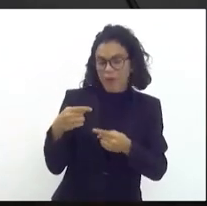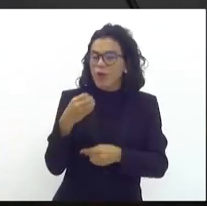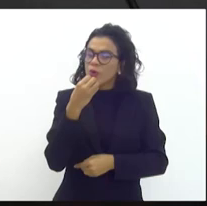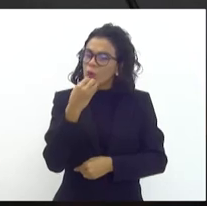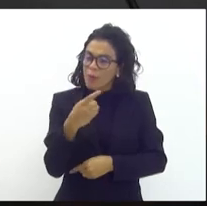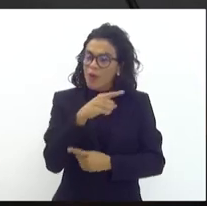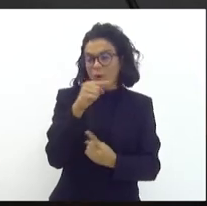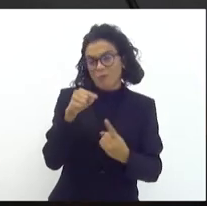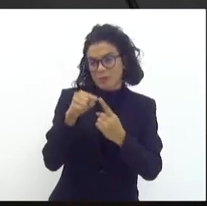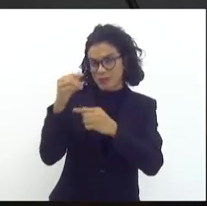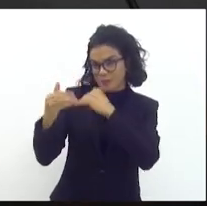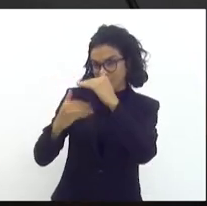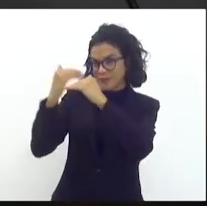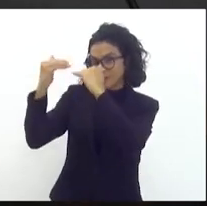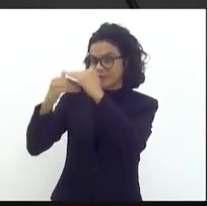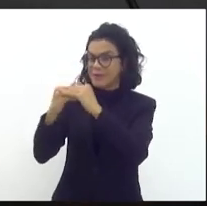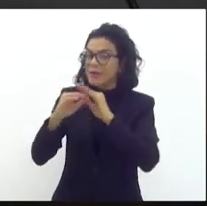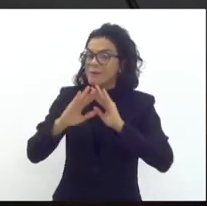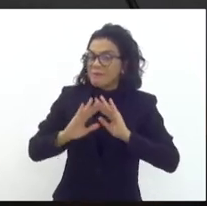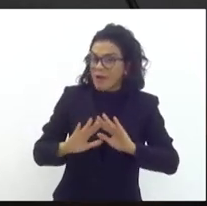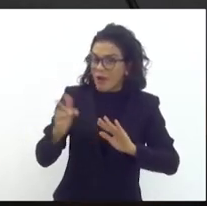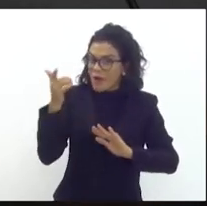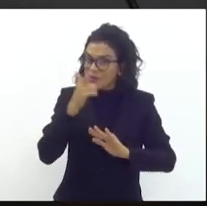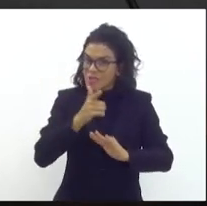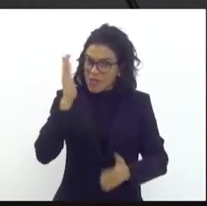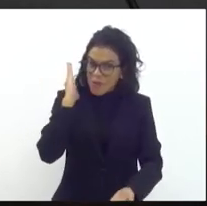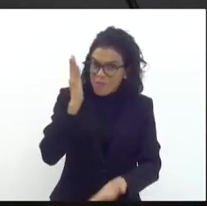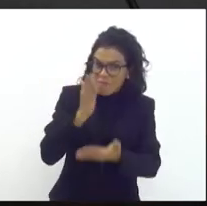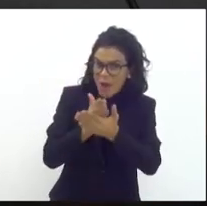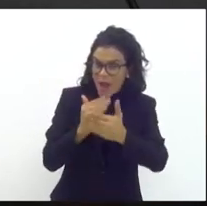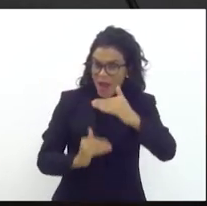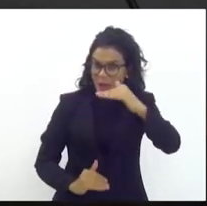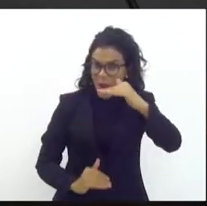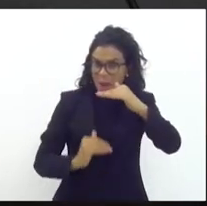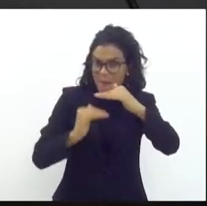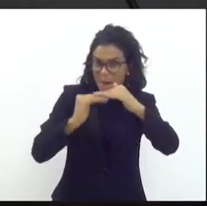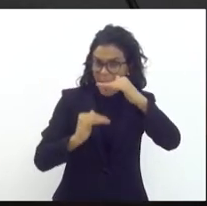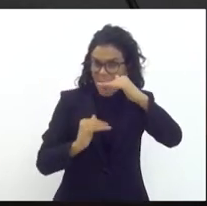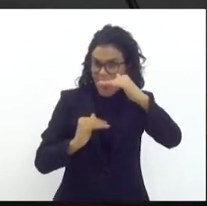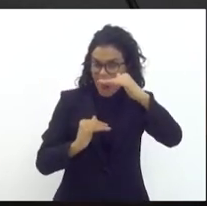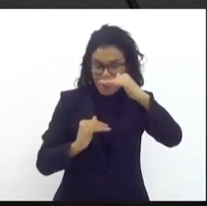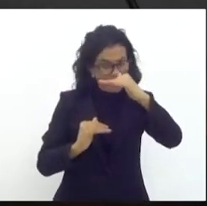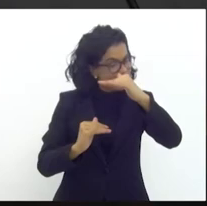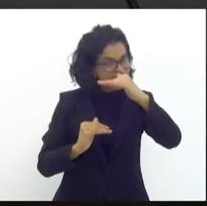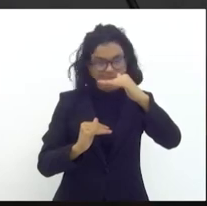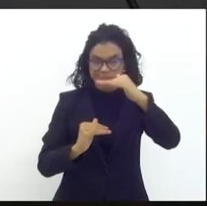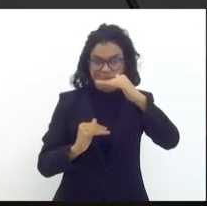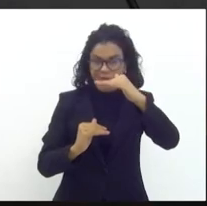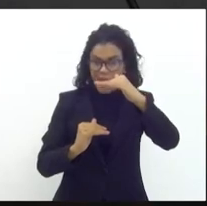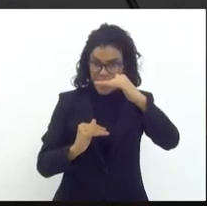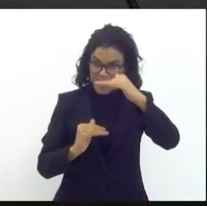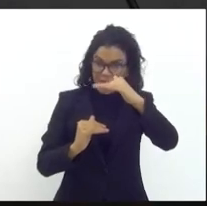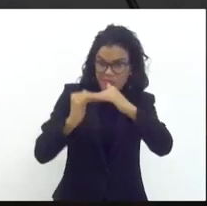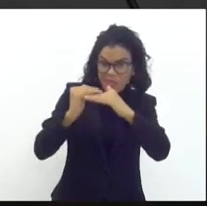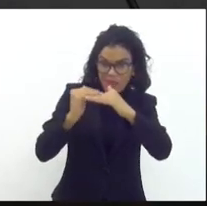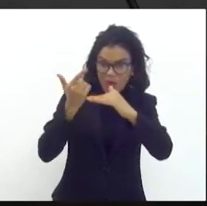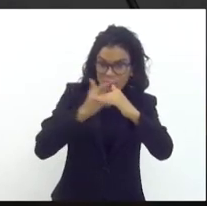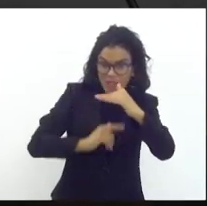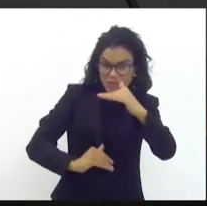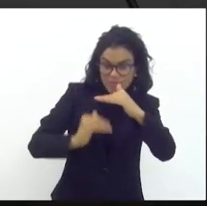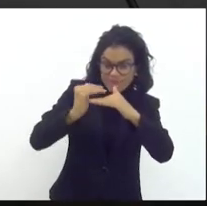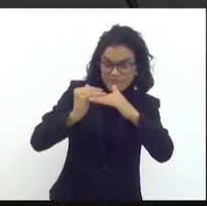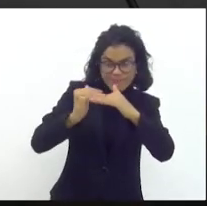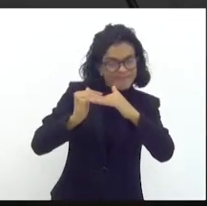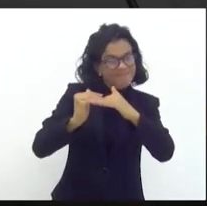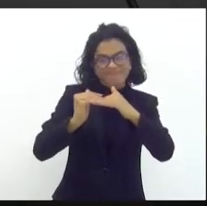é para desenvolver mas a gente a gente conseguiu combater a desigualdade regional com esse com esse nosso modelo a gente diminuiu a desigualdade